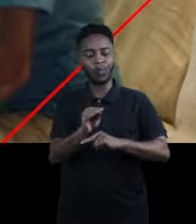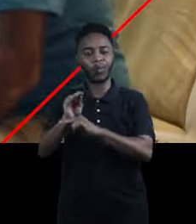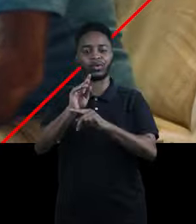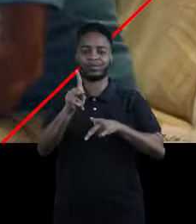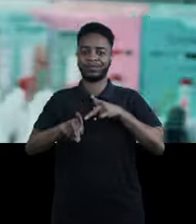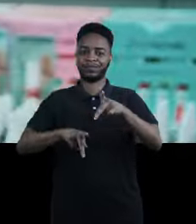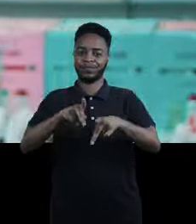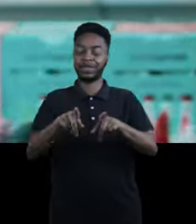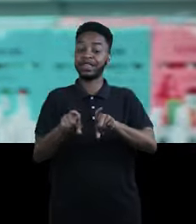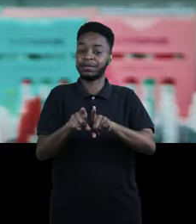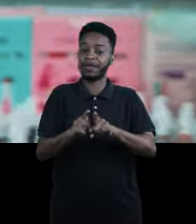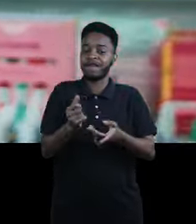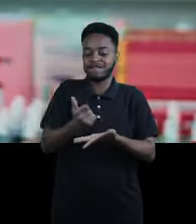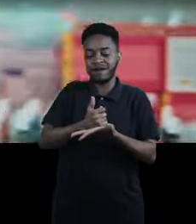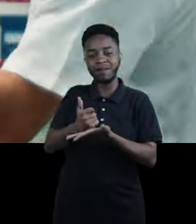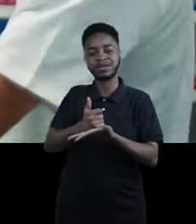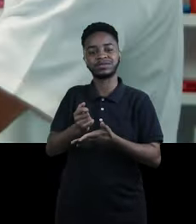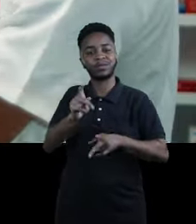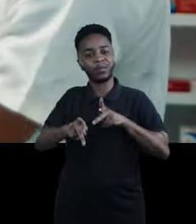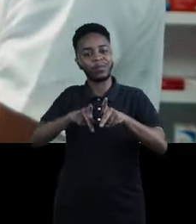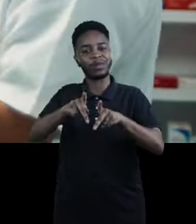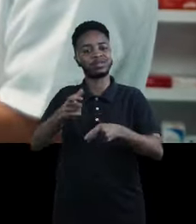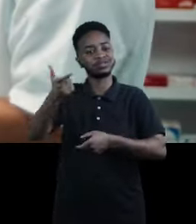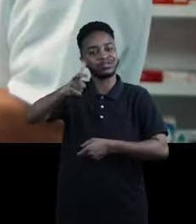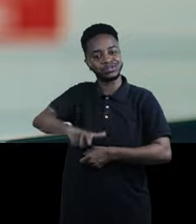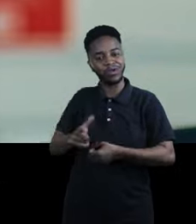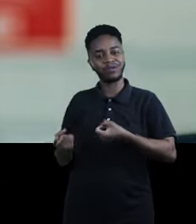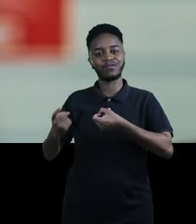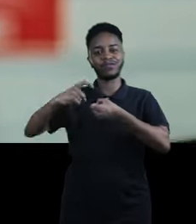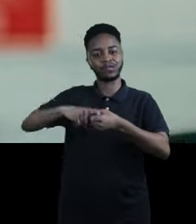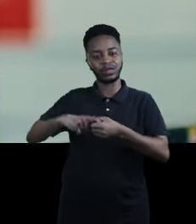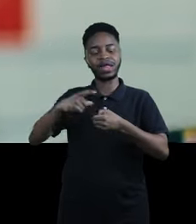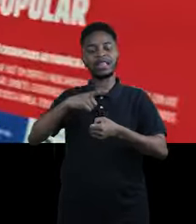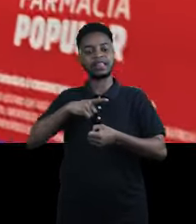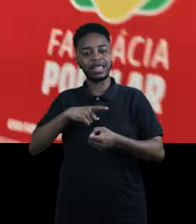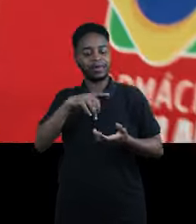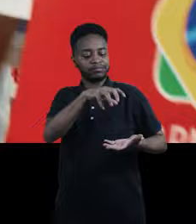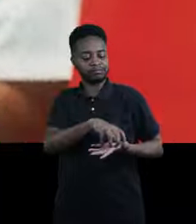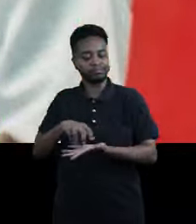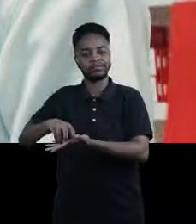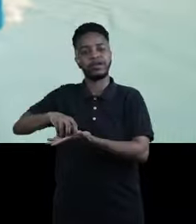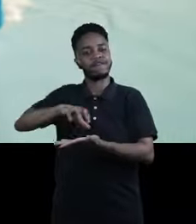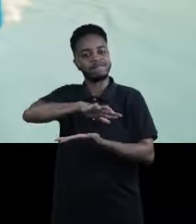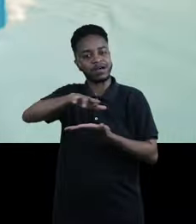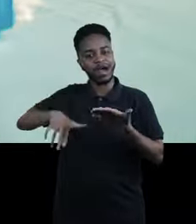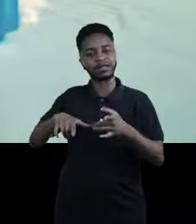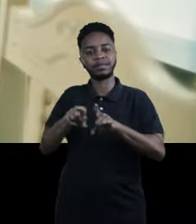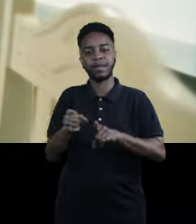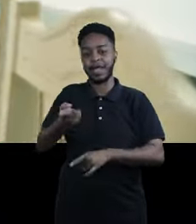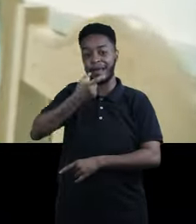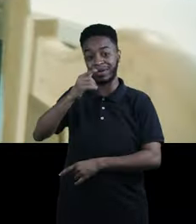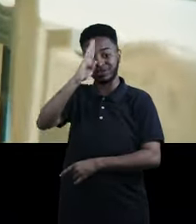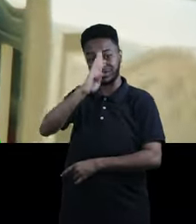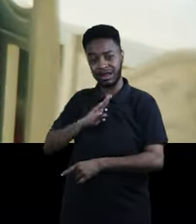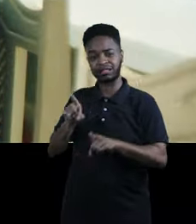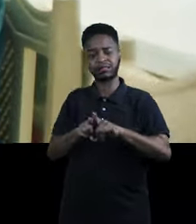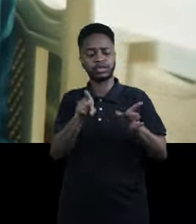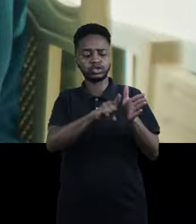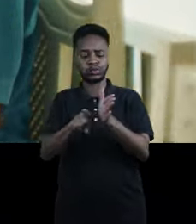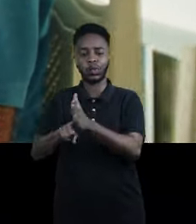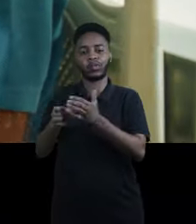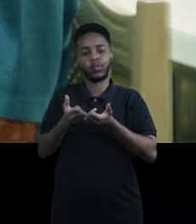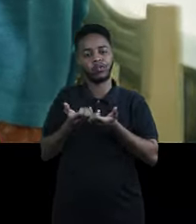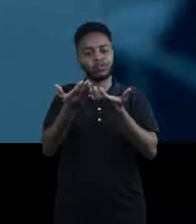nossa gente. O Farmácia Popular voltou mais forte, com mais unidades e medicamentos gratuitos e com desconto para